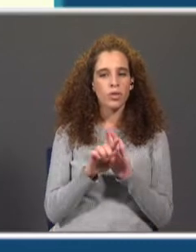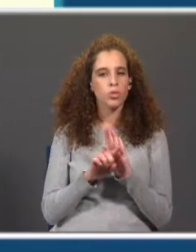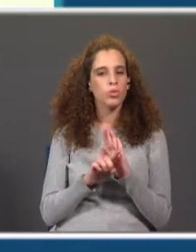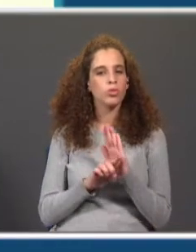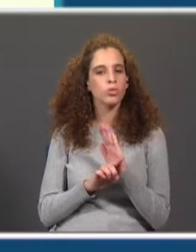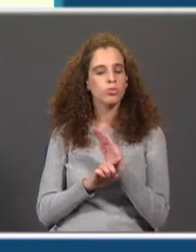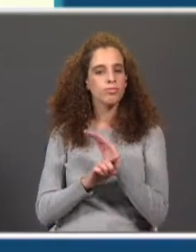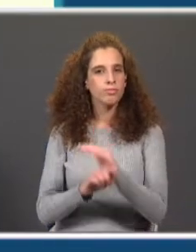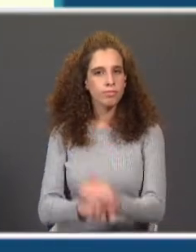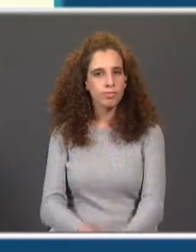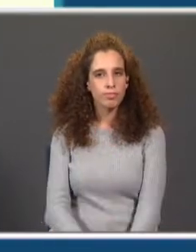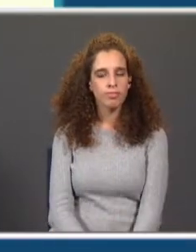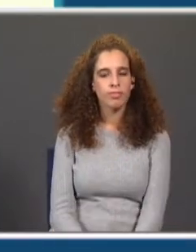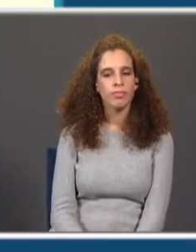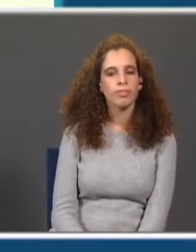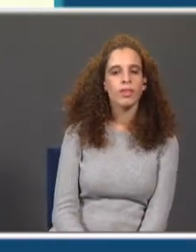utópicos.